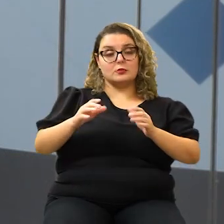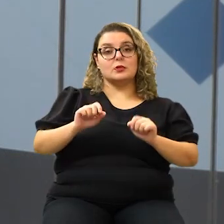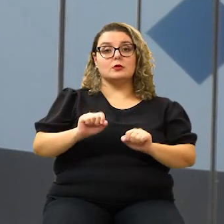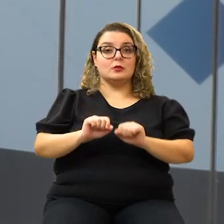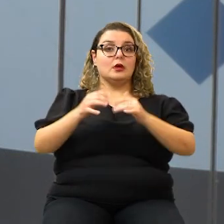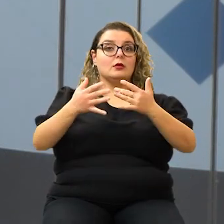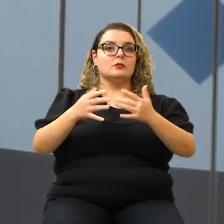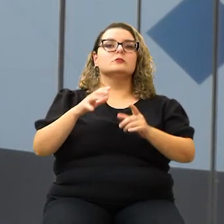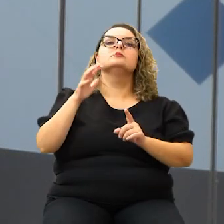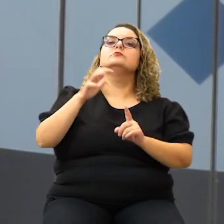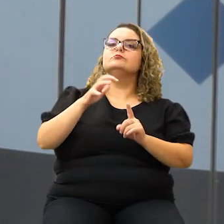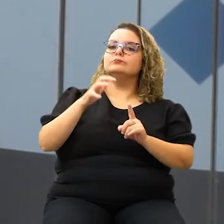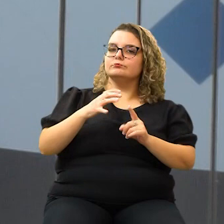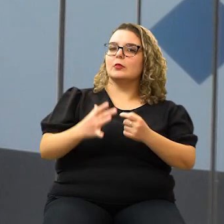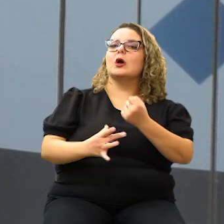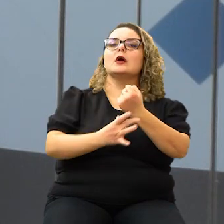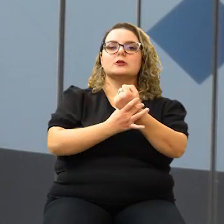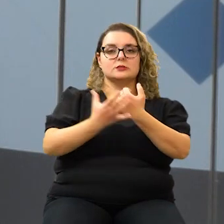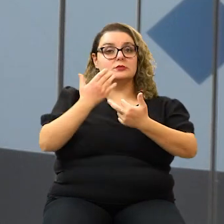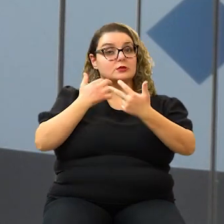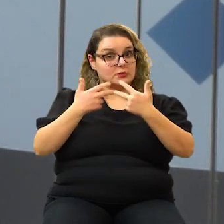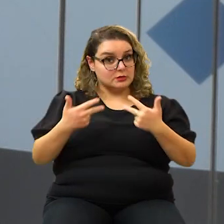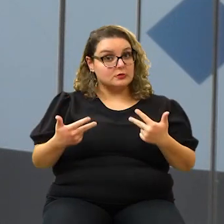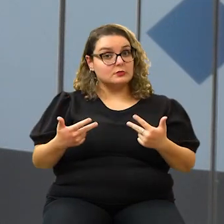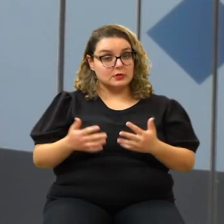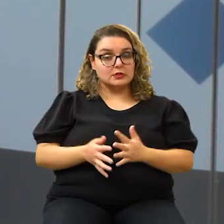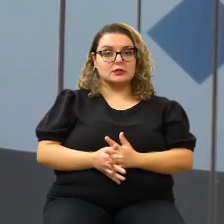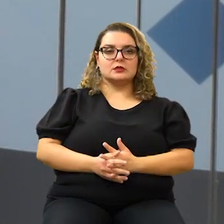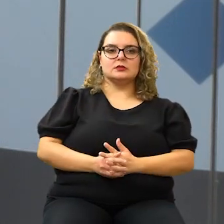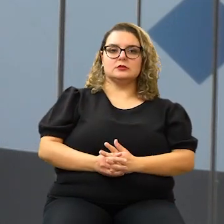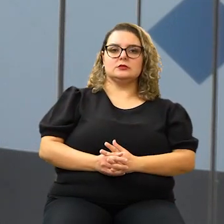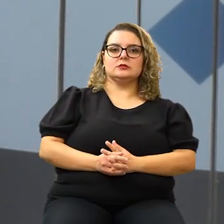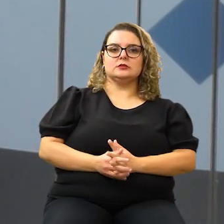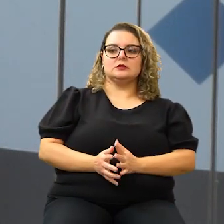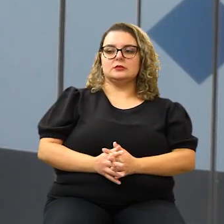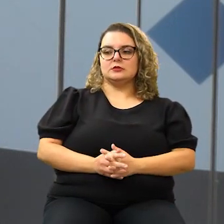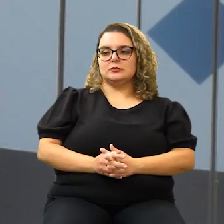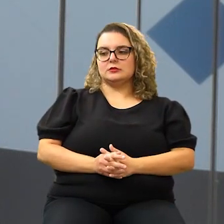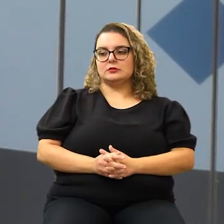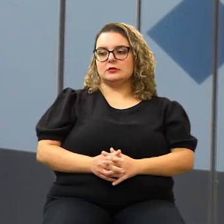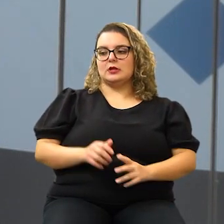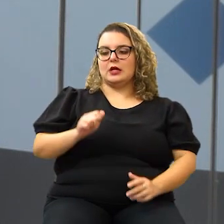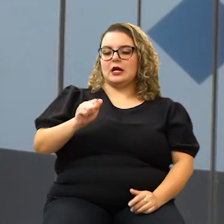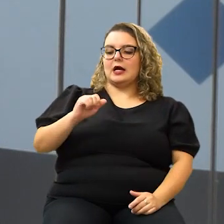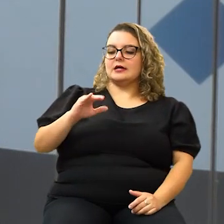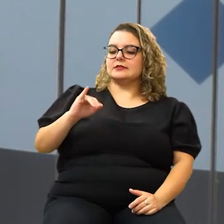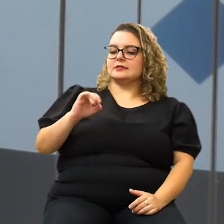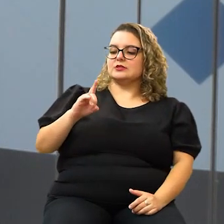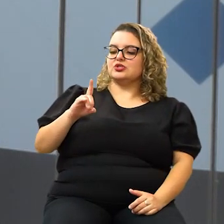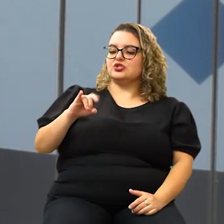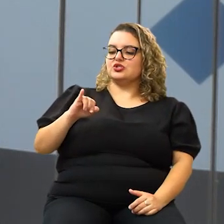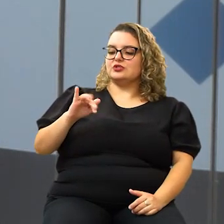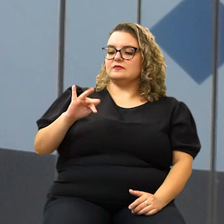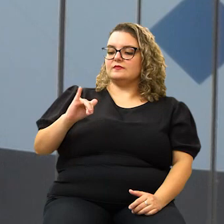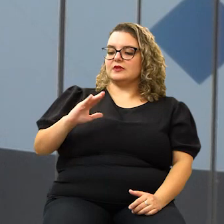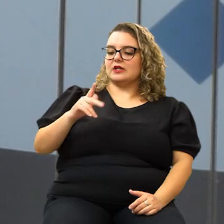agrícola. E isso vai impactar na segurança alimentar, né? A questão da acidificação dos oceanos, a